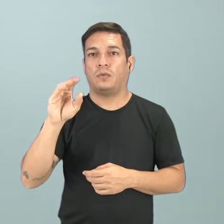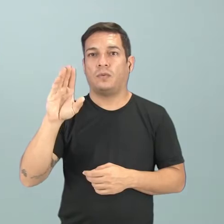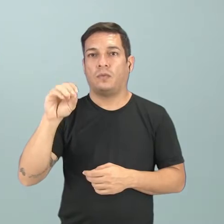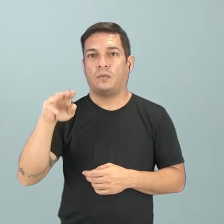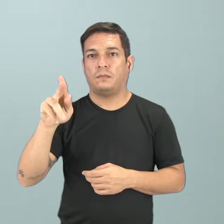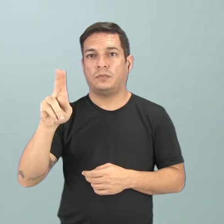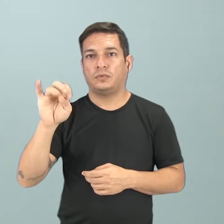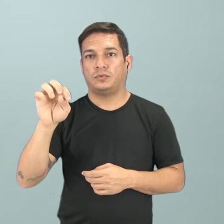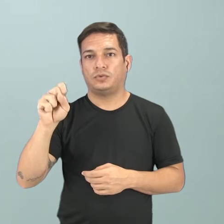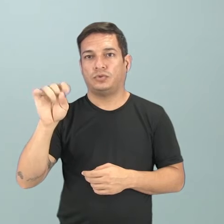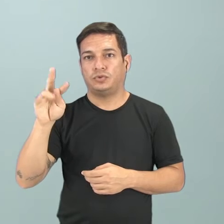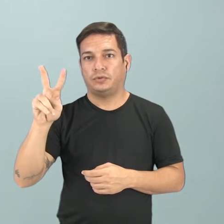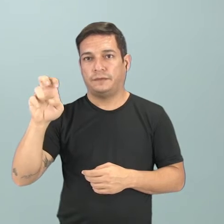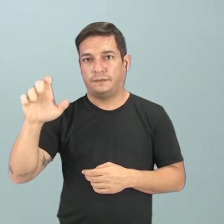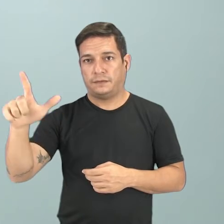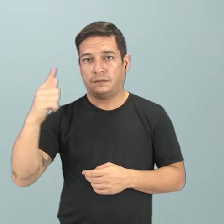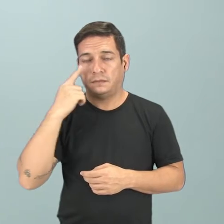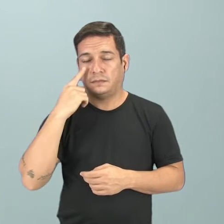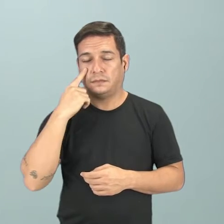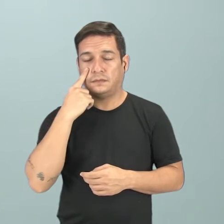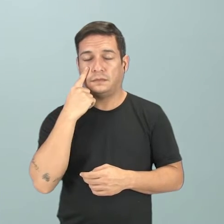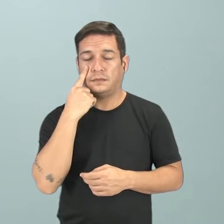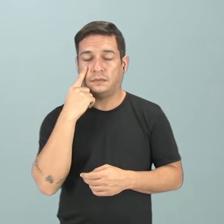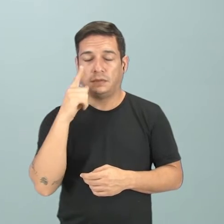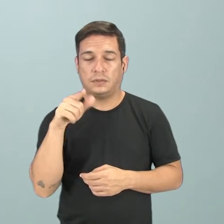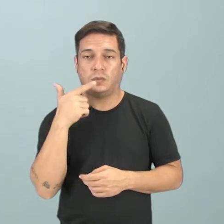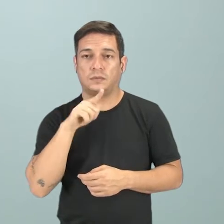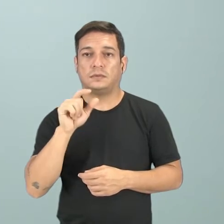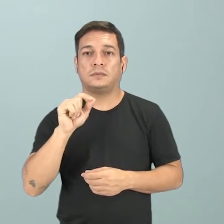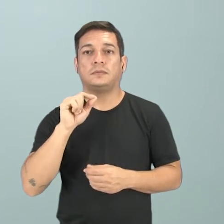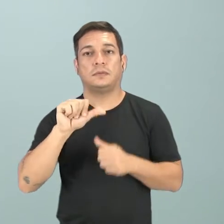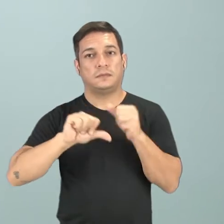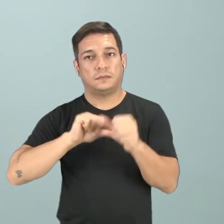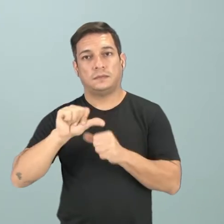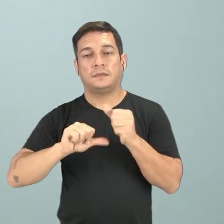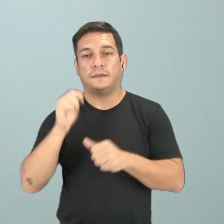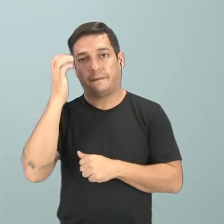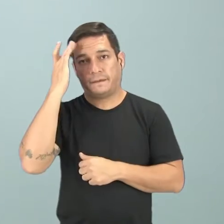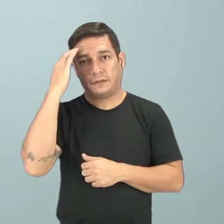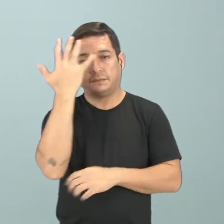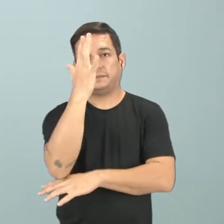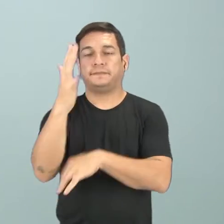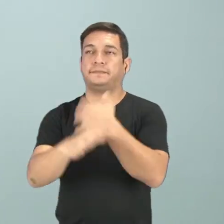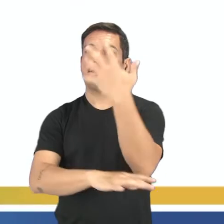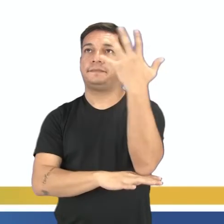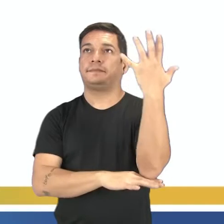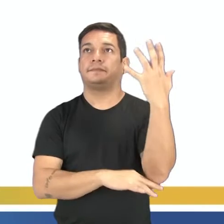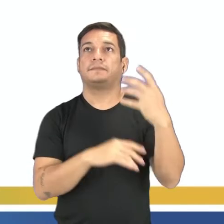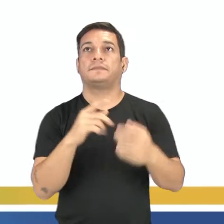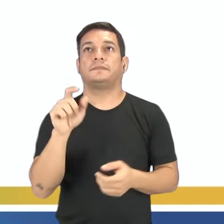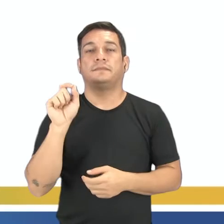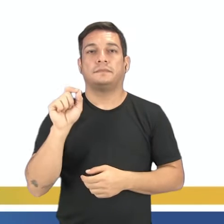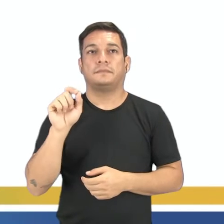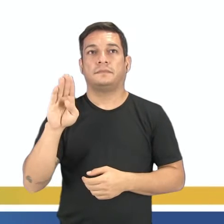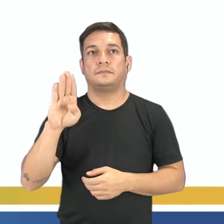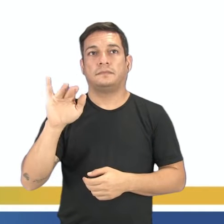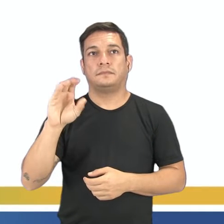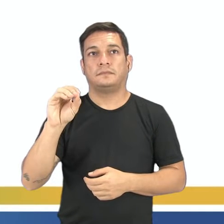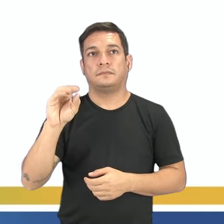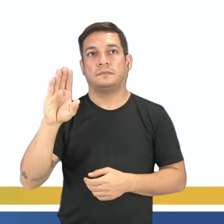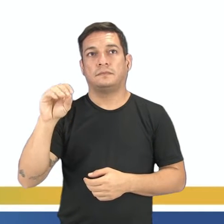das fontes renováveis, ou seja, que consegue ser renovado facilmente na natureza. O que são